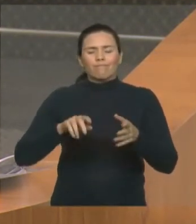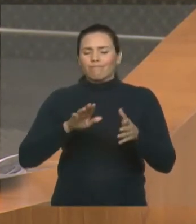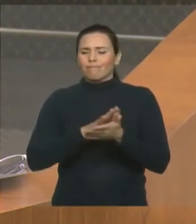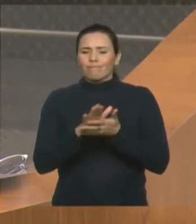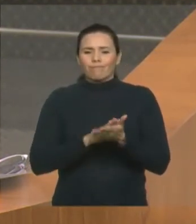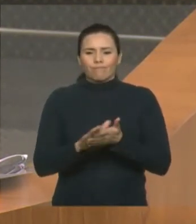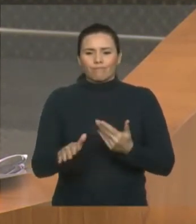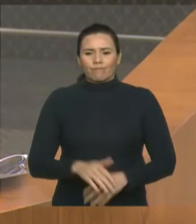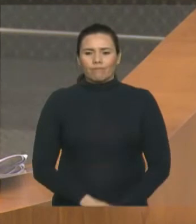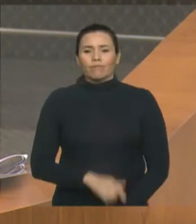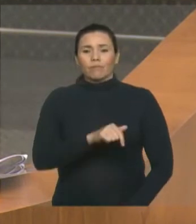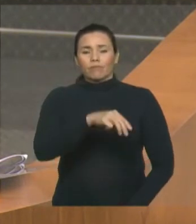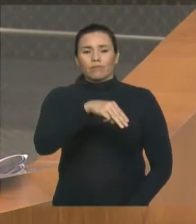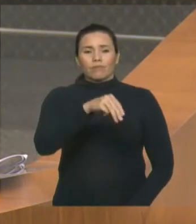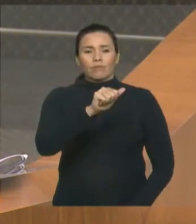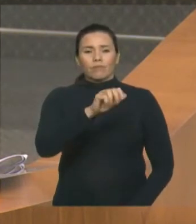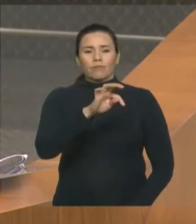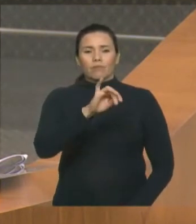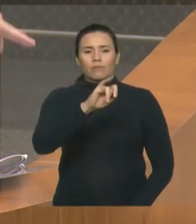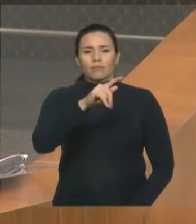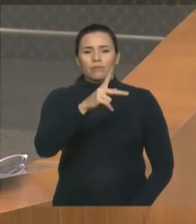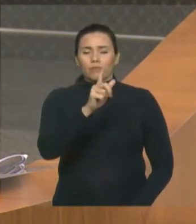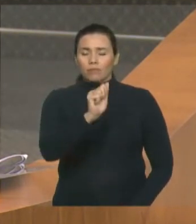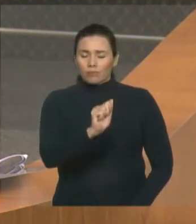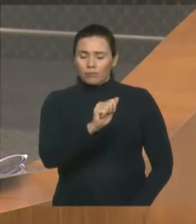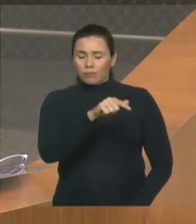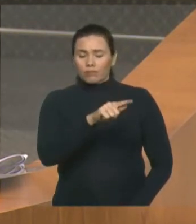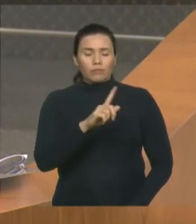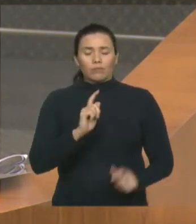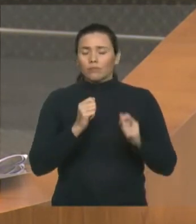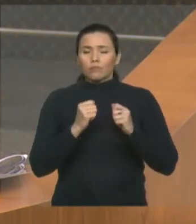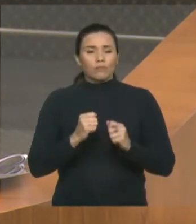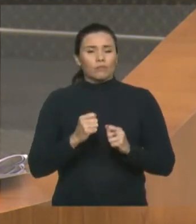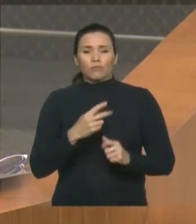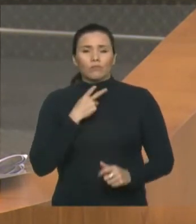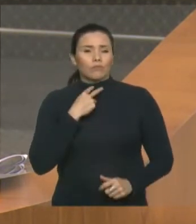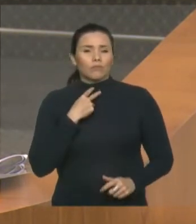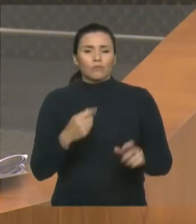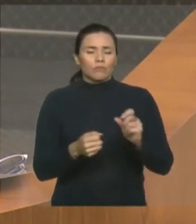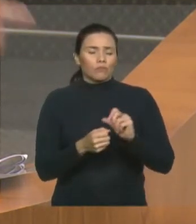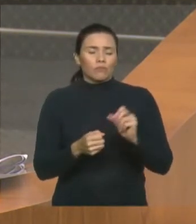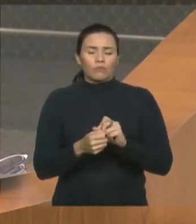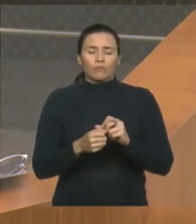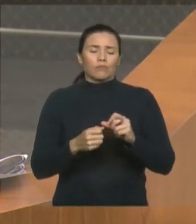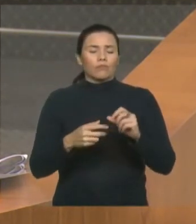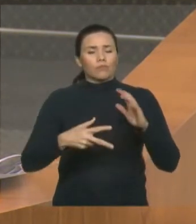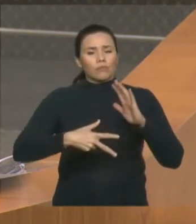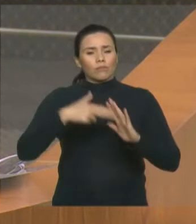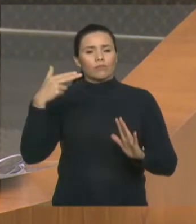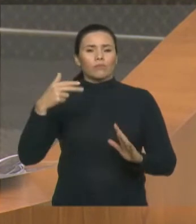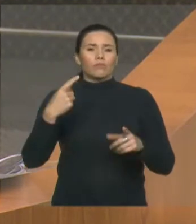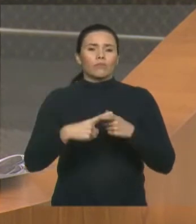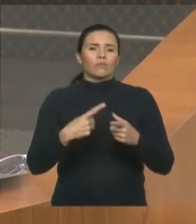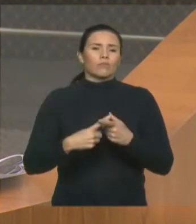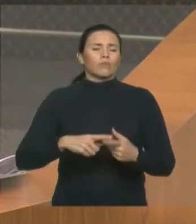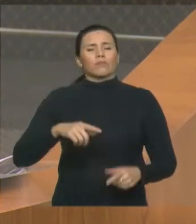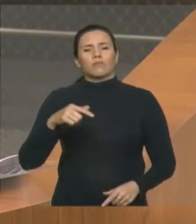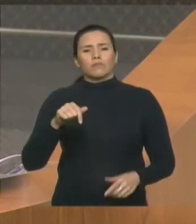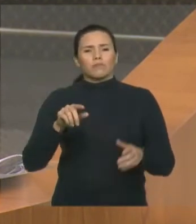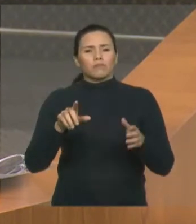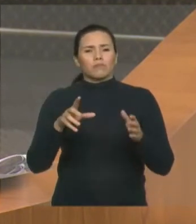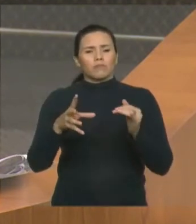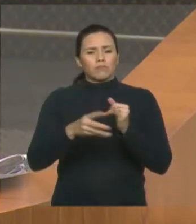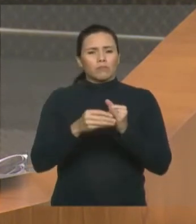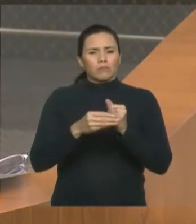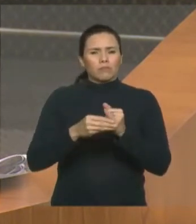insumo. Assina a carteira de ordem inválida, já sabendo que é inválido, não recolhe FGTS, não recolhe INSS, não recolhe nada e não